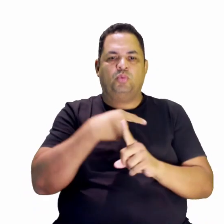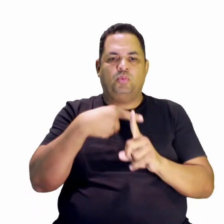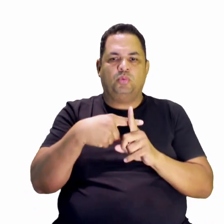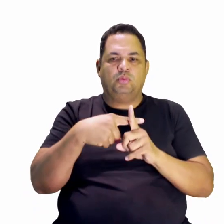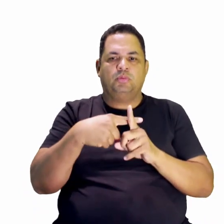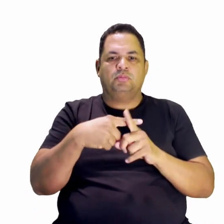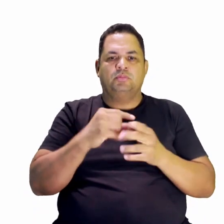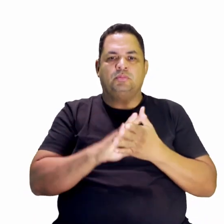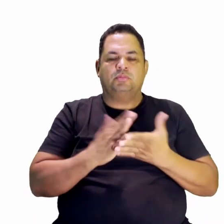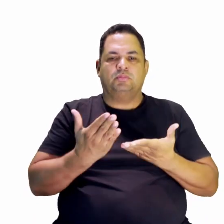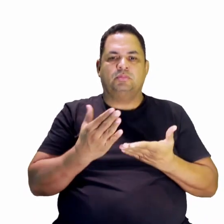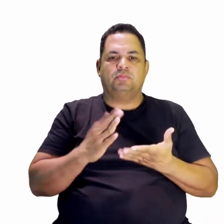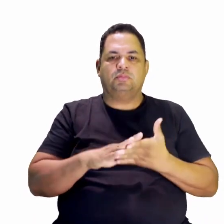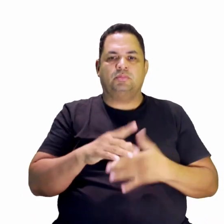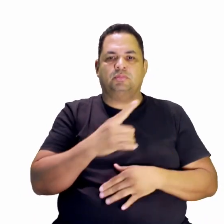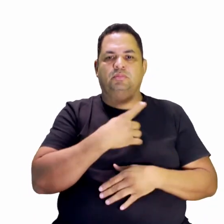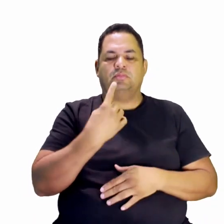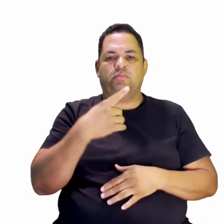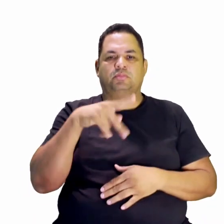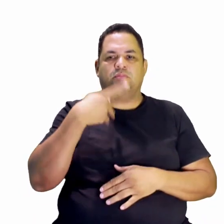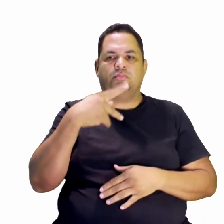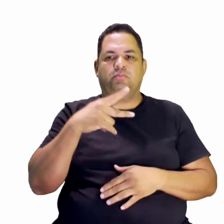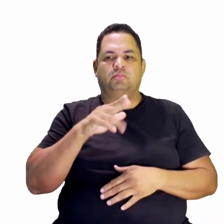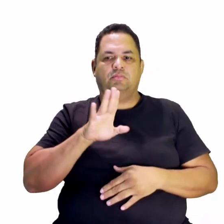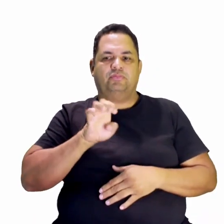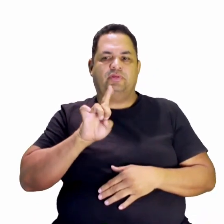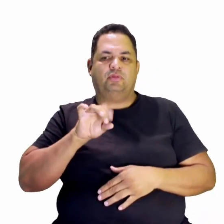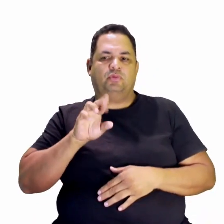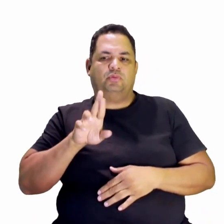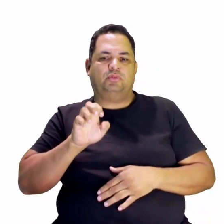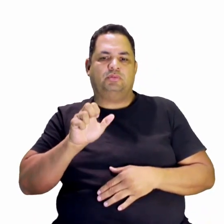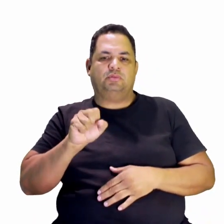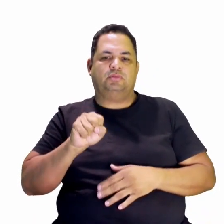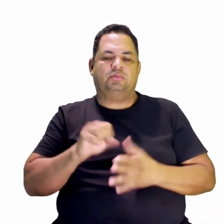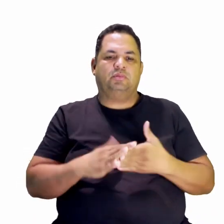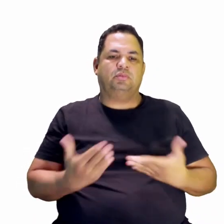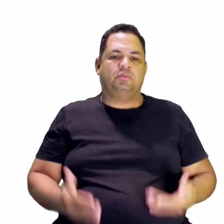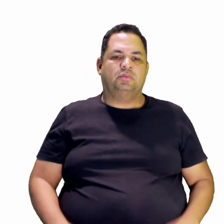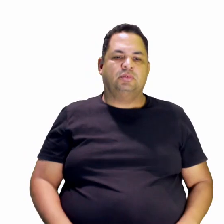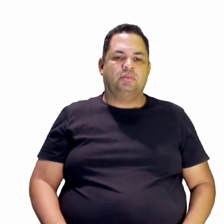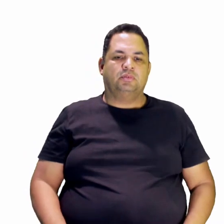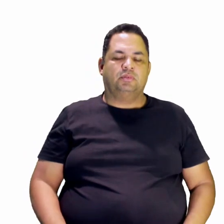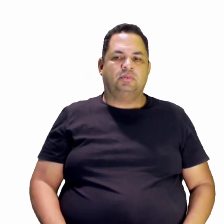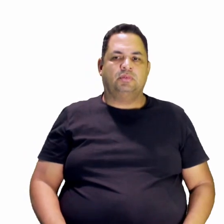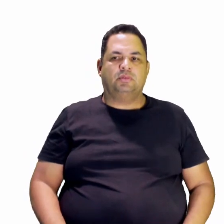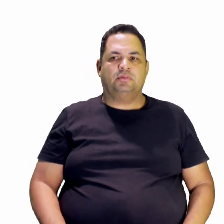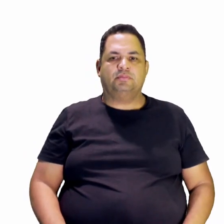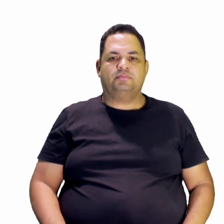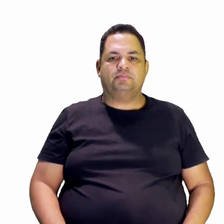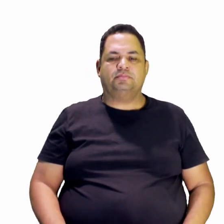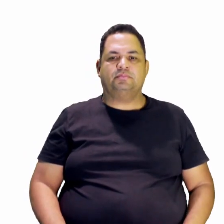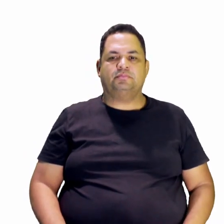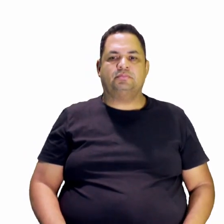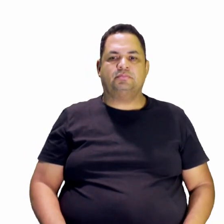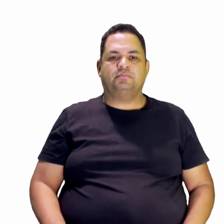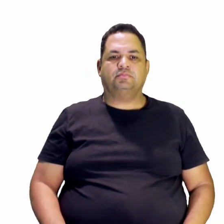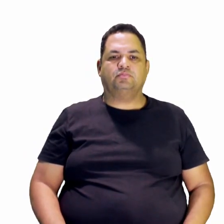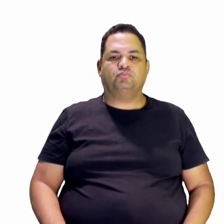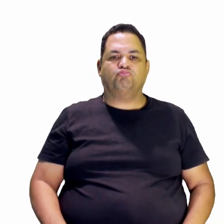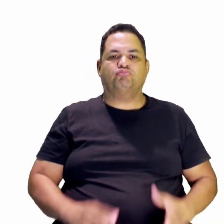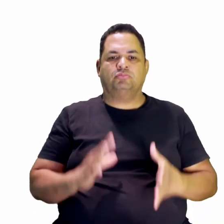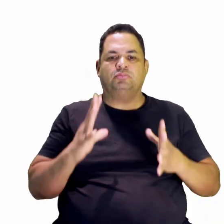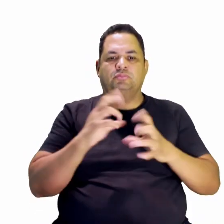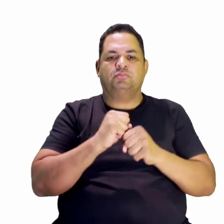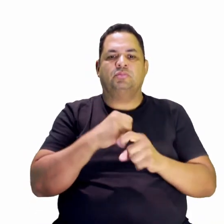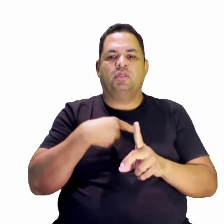Essa soma algébrica aqui, nós estamos falando da soma dos vetores, né? Então, o vetor resultante, somando os vetores, você sabe que é a soma algébrica